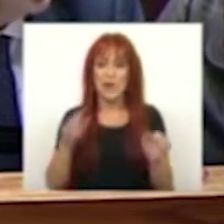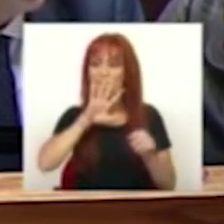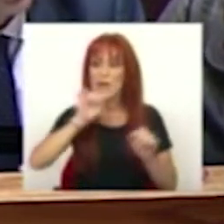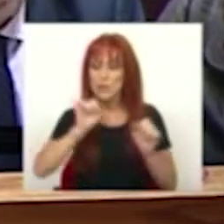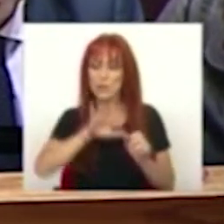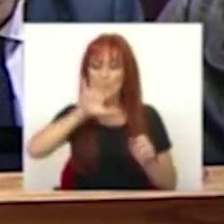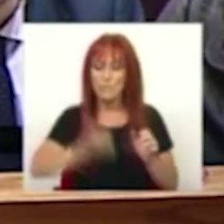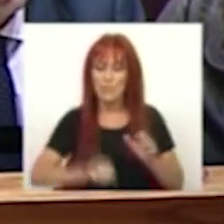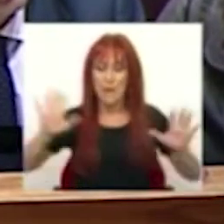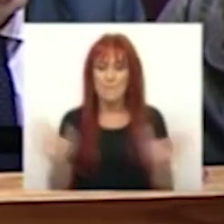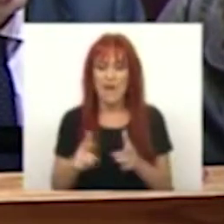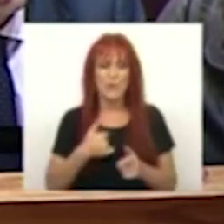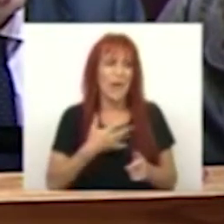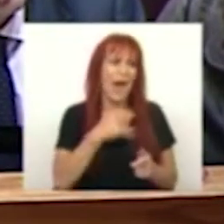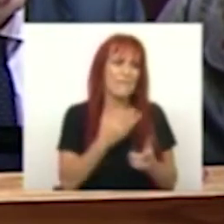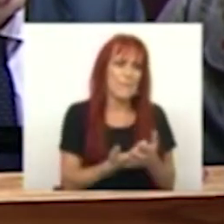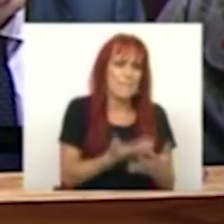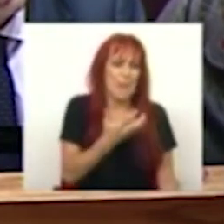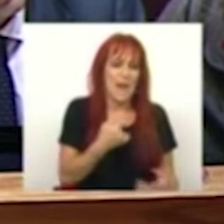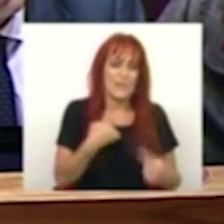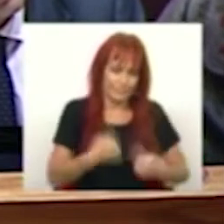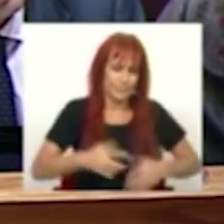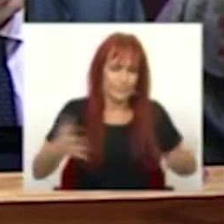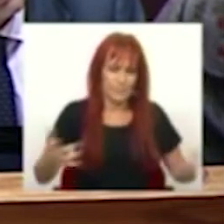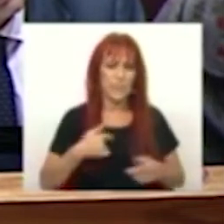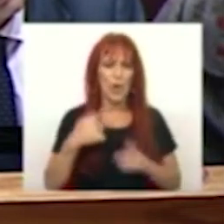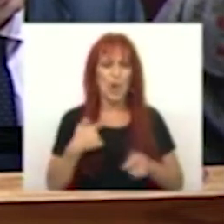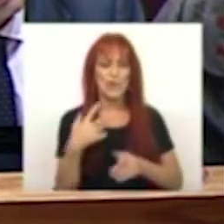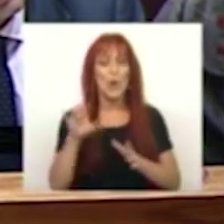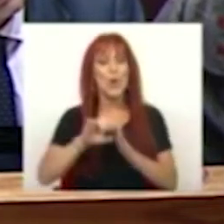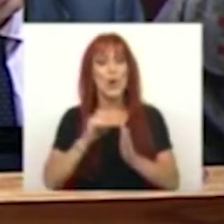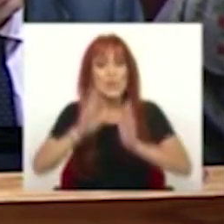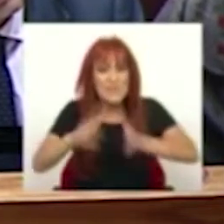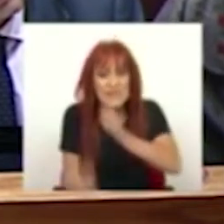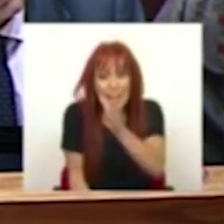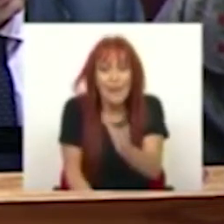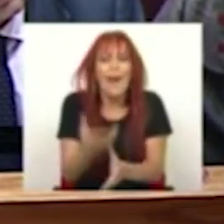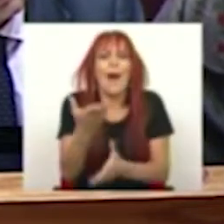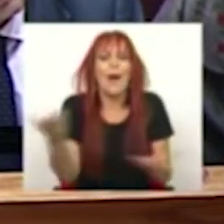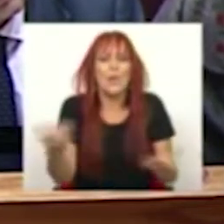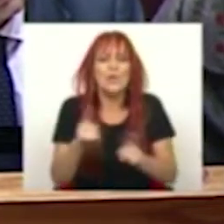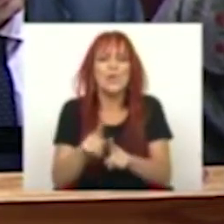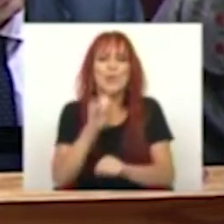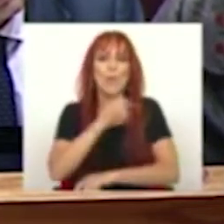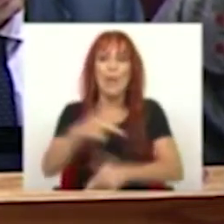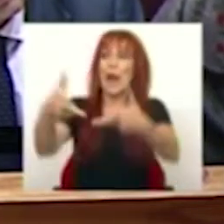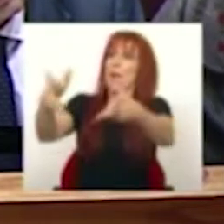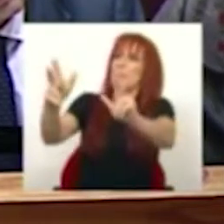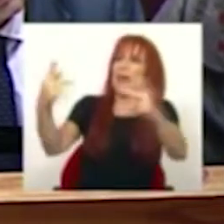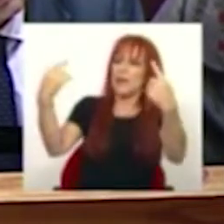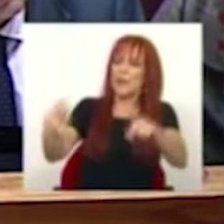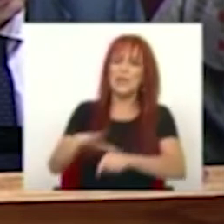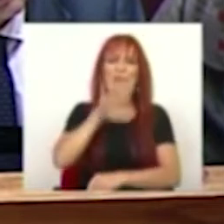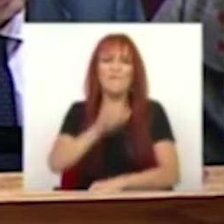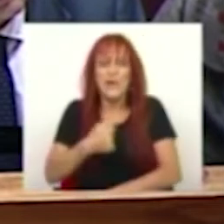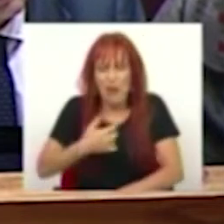filhos do que aqueles que desejam efetivamente ter. E nós temos que criar condições para que as famílias possam ter a liberdade de ter os